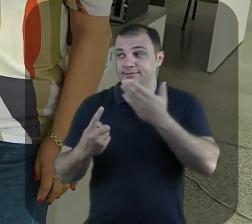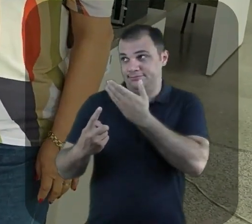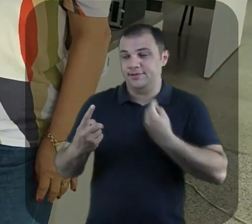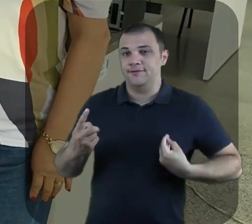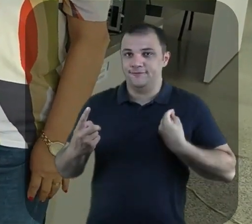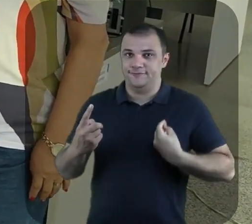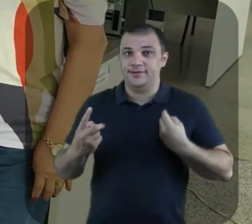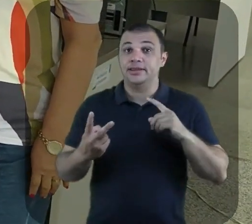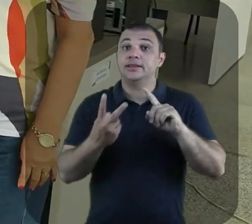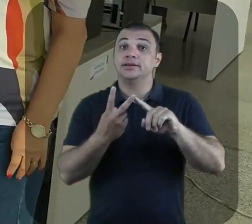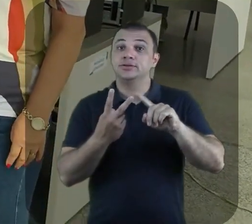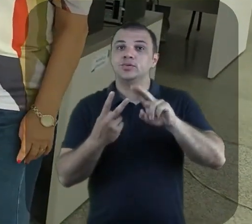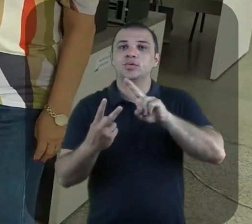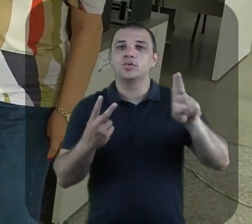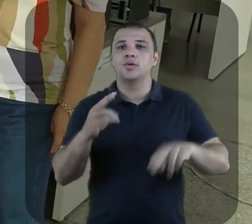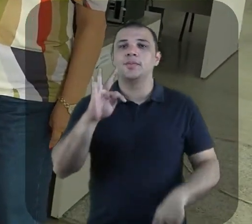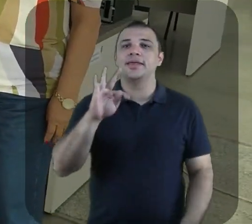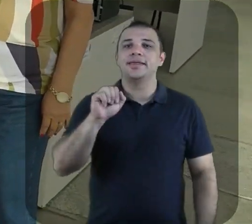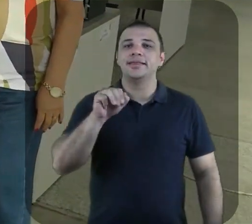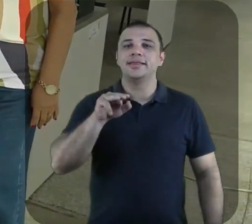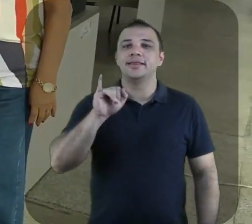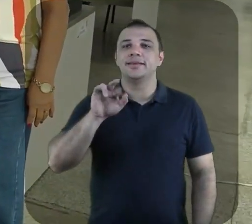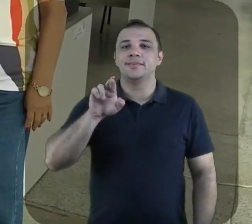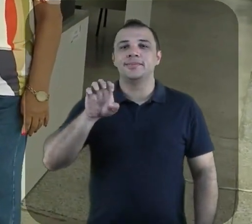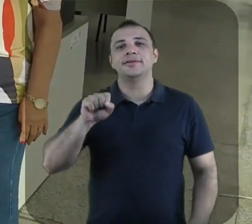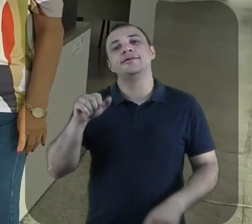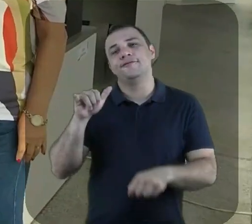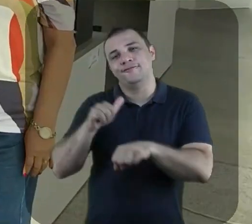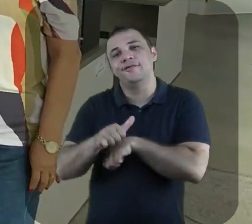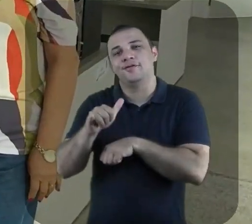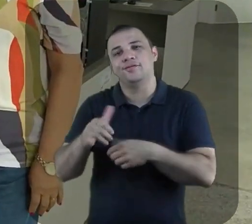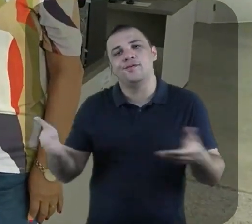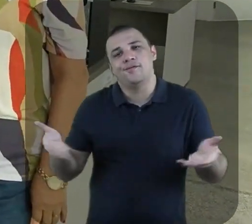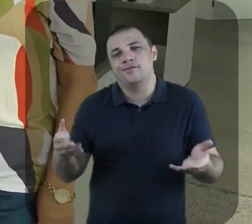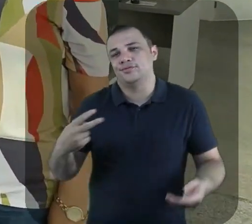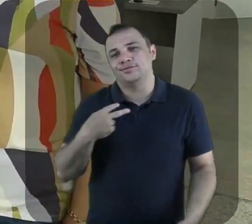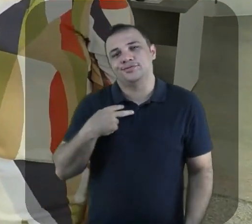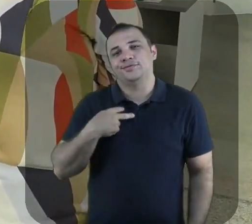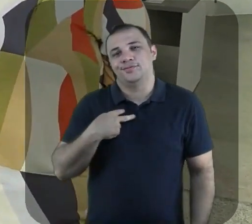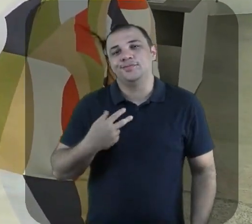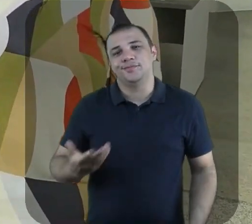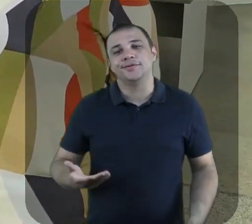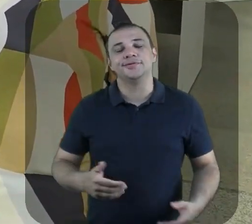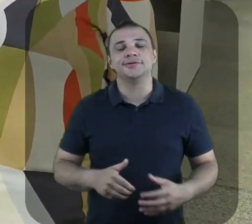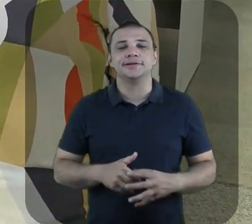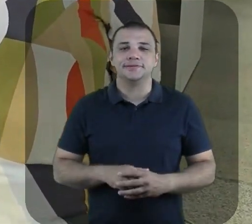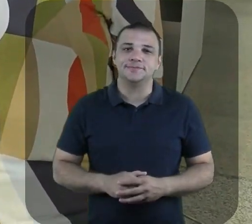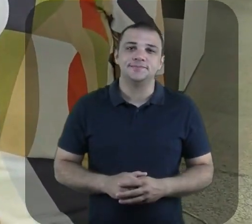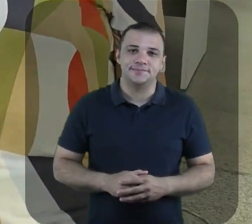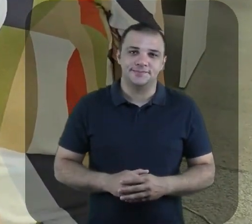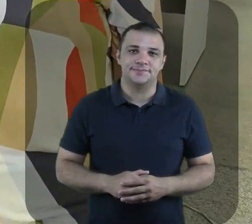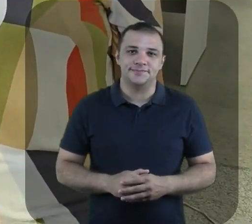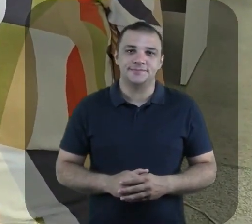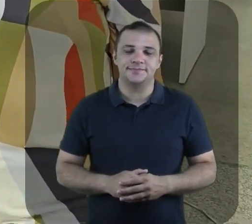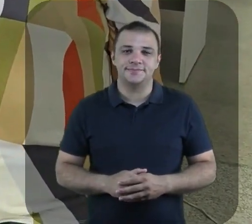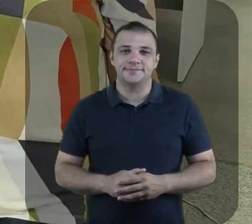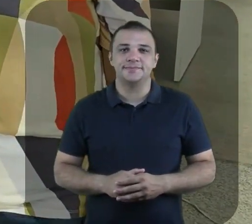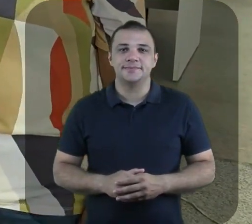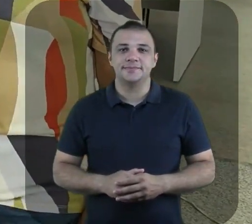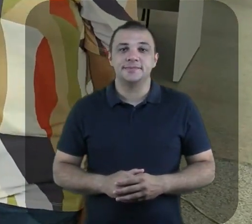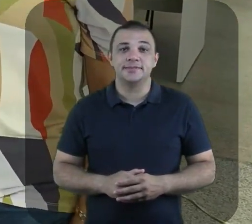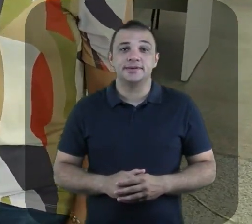Vanessa e Tamires. Só que Vanessa está aqui presente representando Tamires, que não pôde estar presente